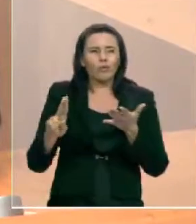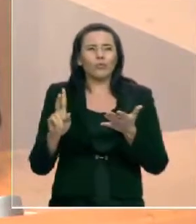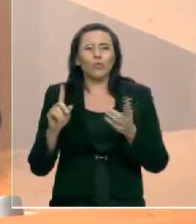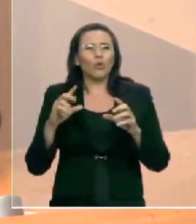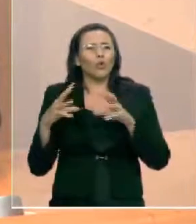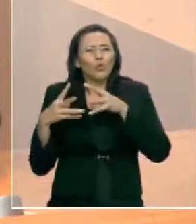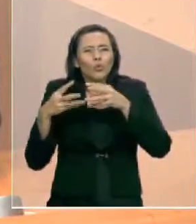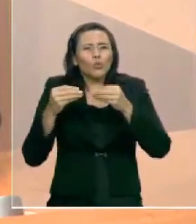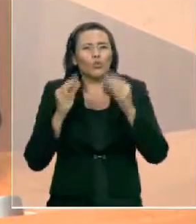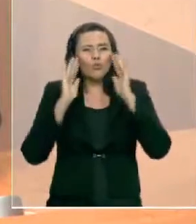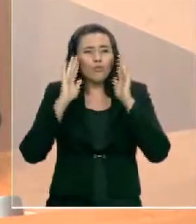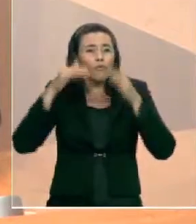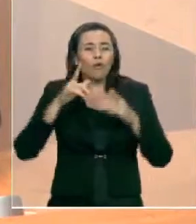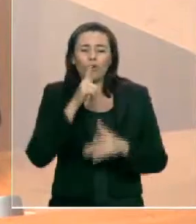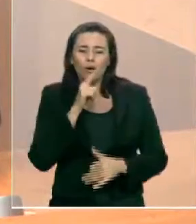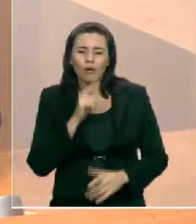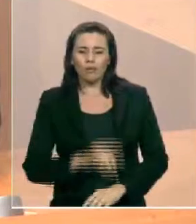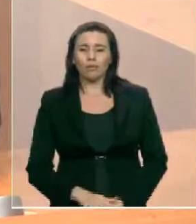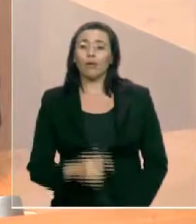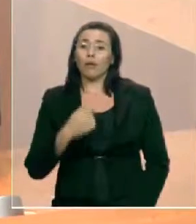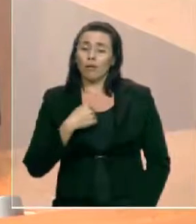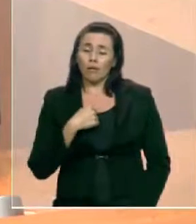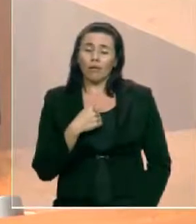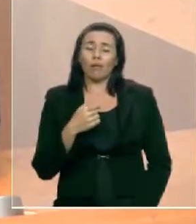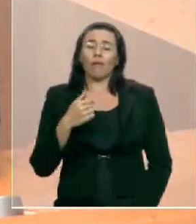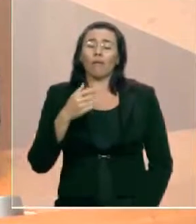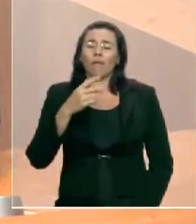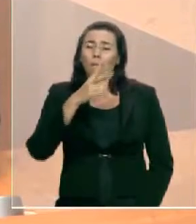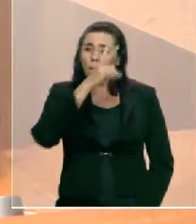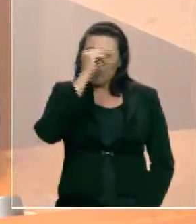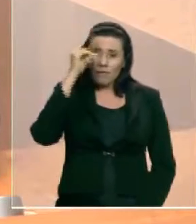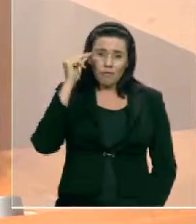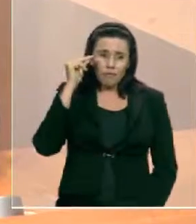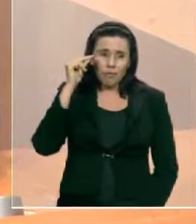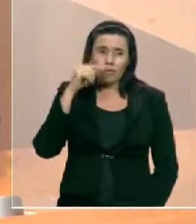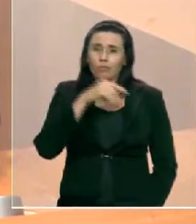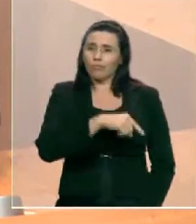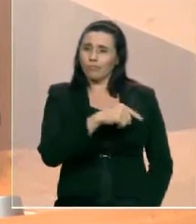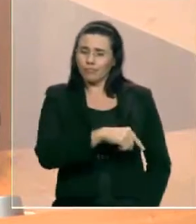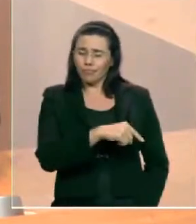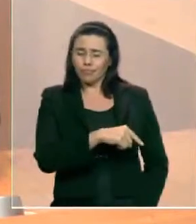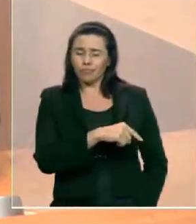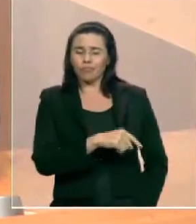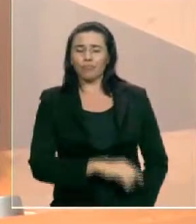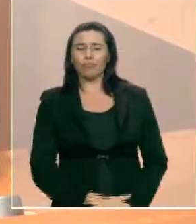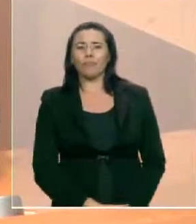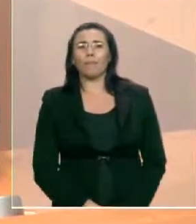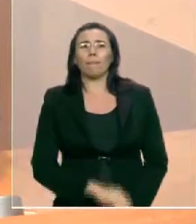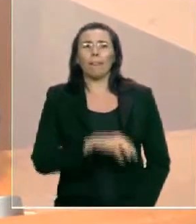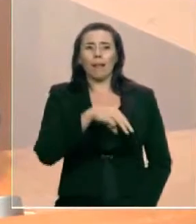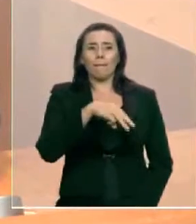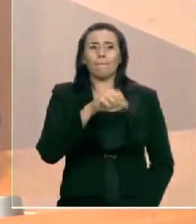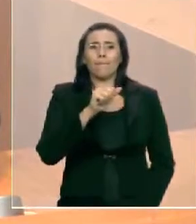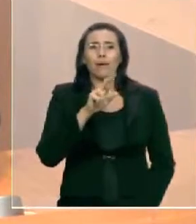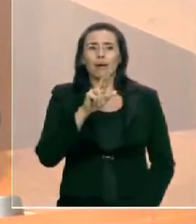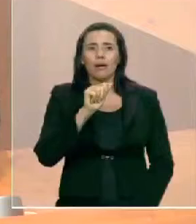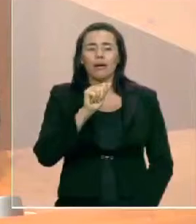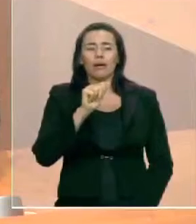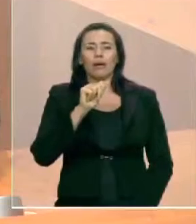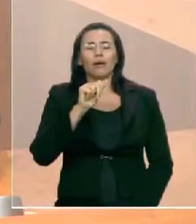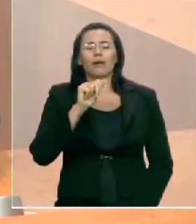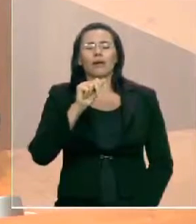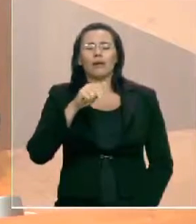2005. Naquela cidade, eu comecei, fiz um estudo, e eu